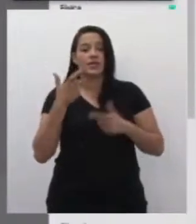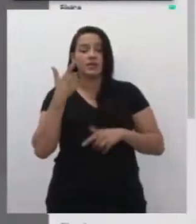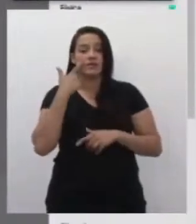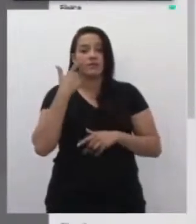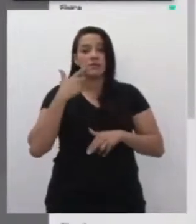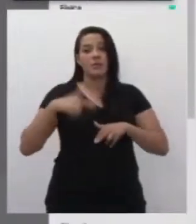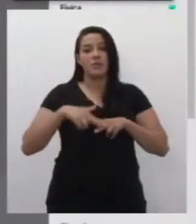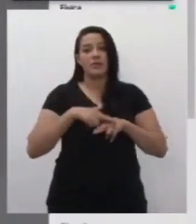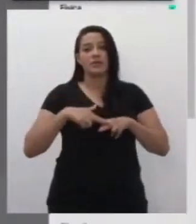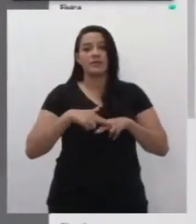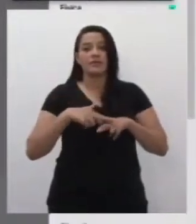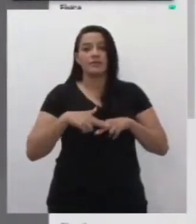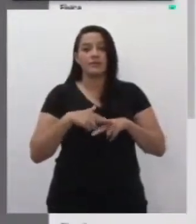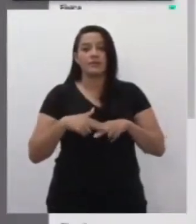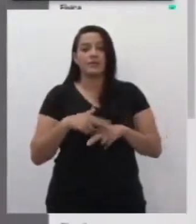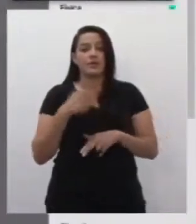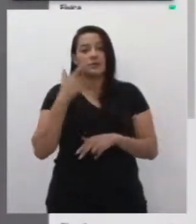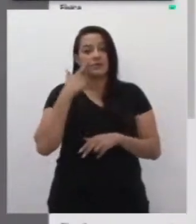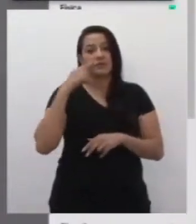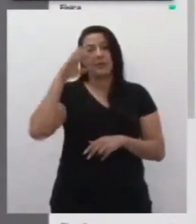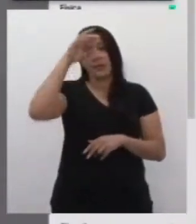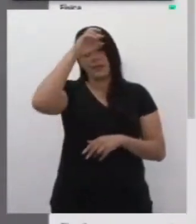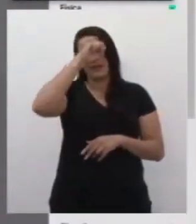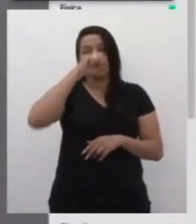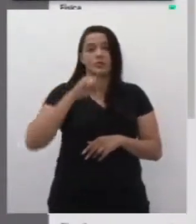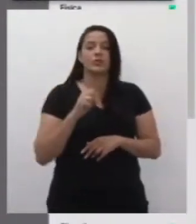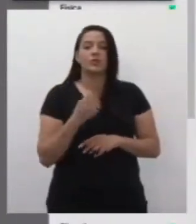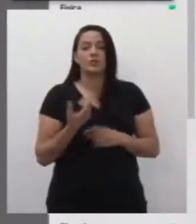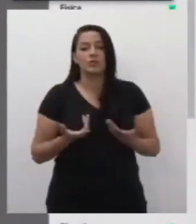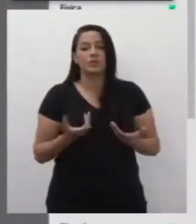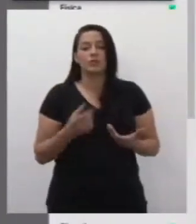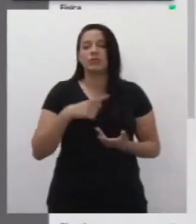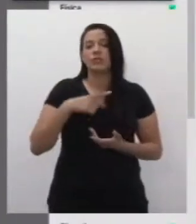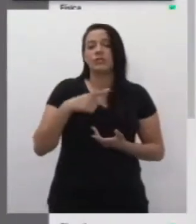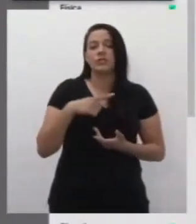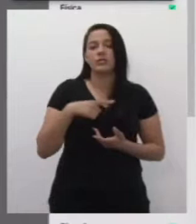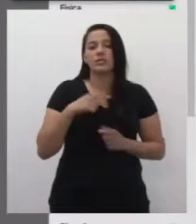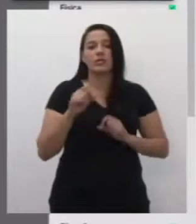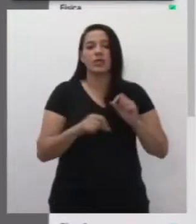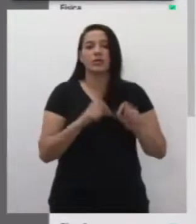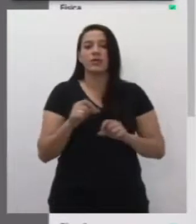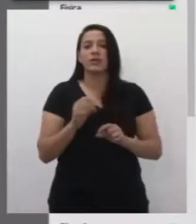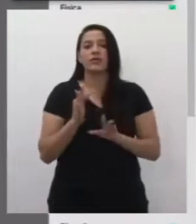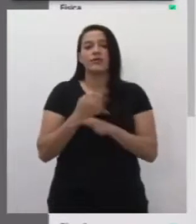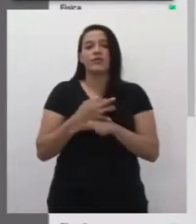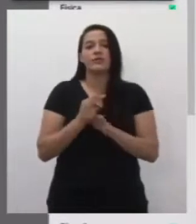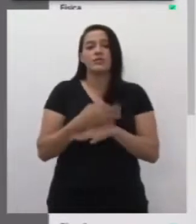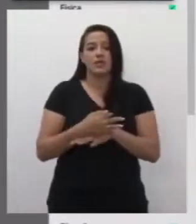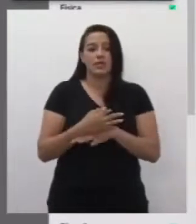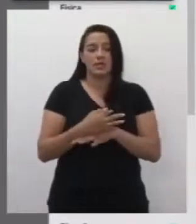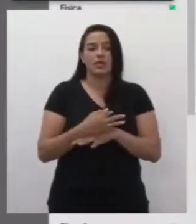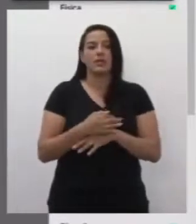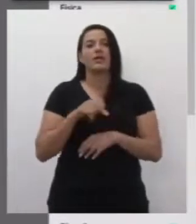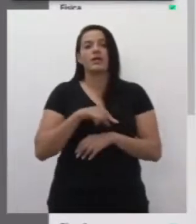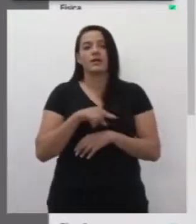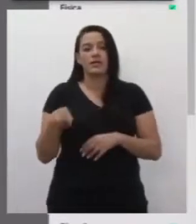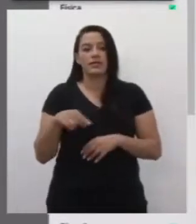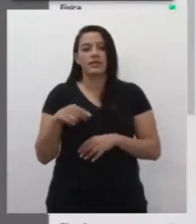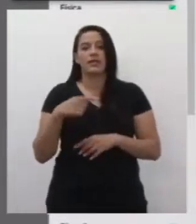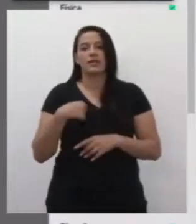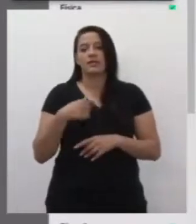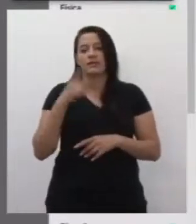e botar, poxa, eu quero aprender eu quero ver o que tem de física, porque física é o meu